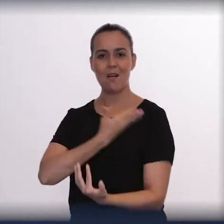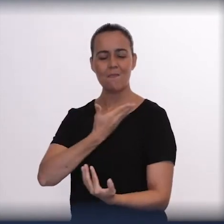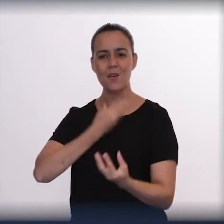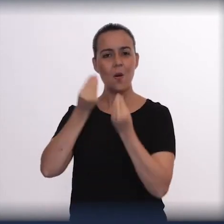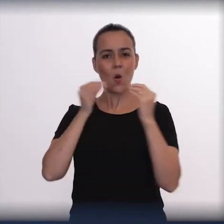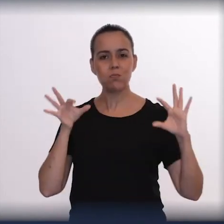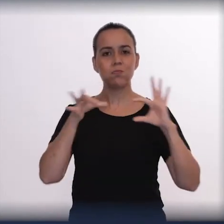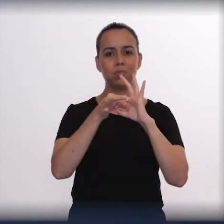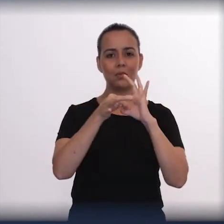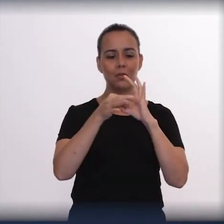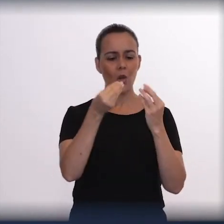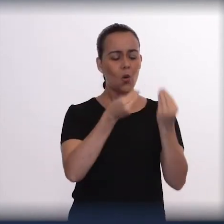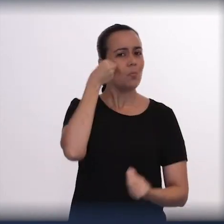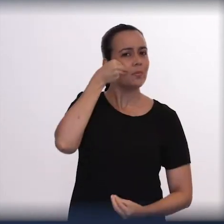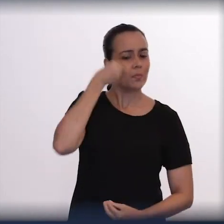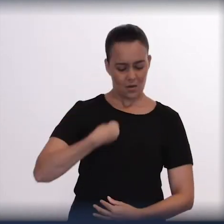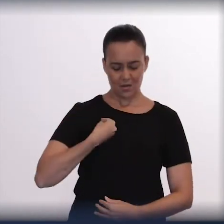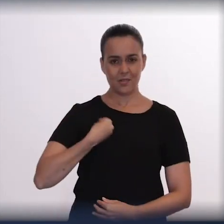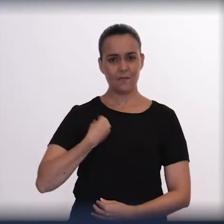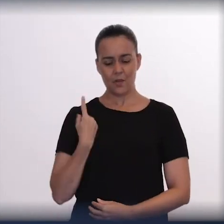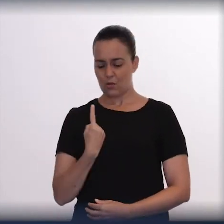ser a solidão, a experiência de